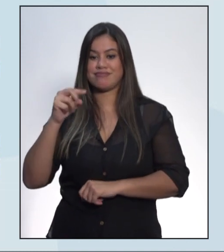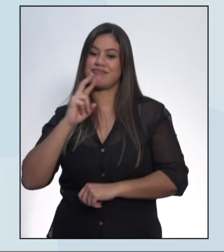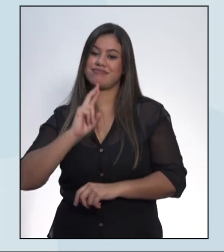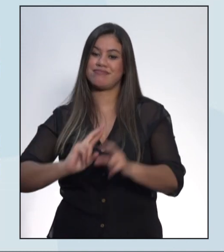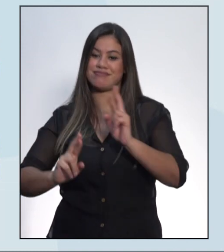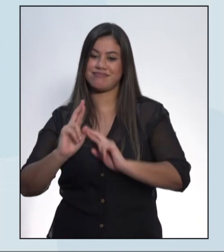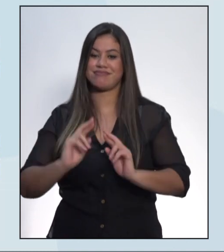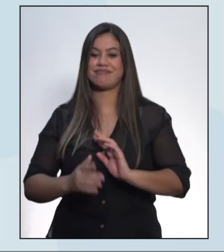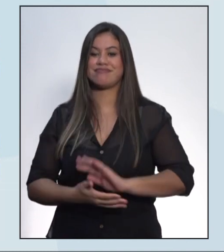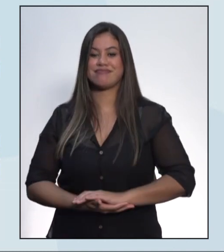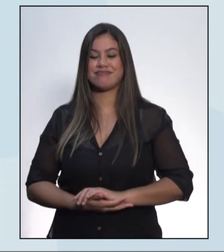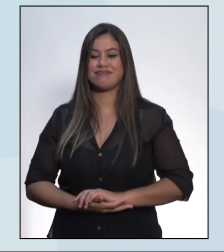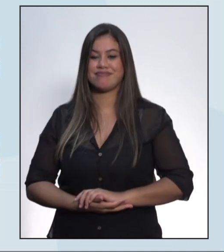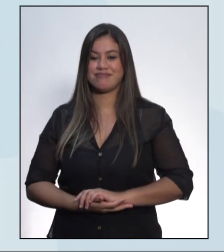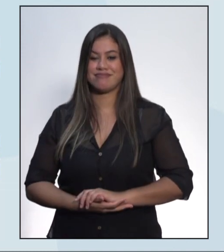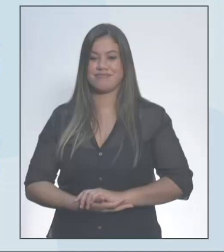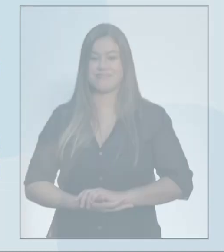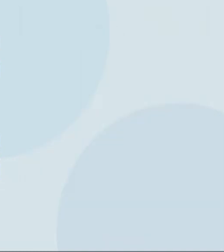questão.